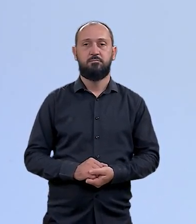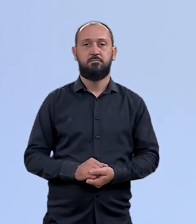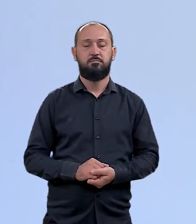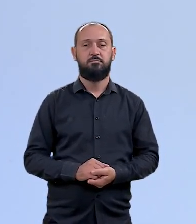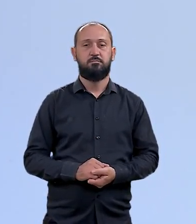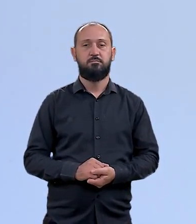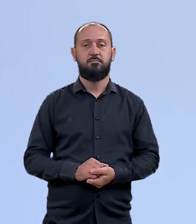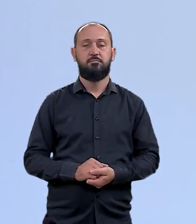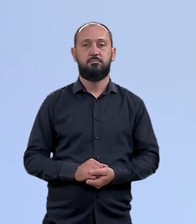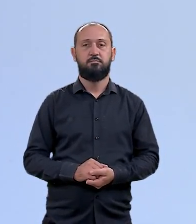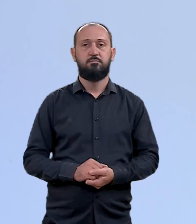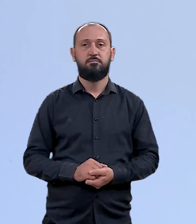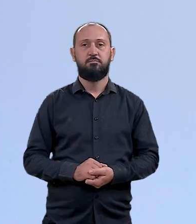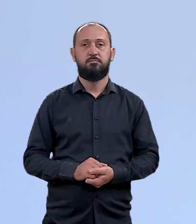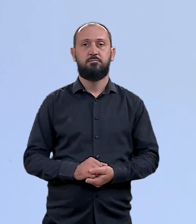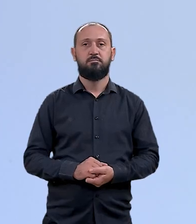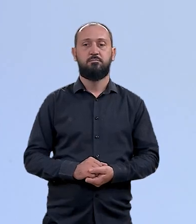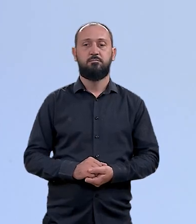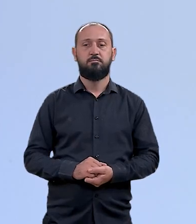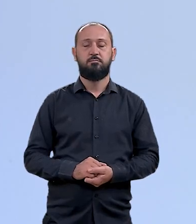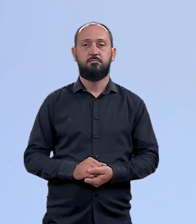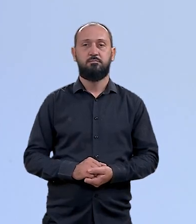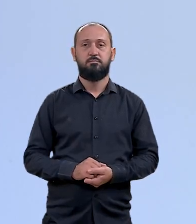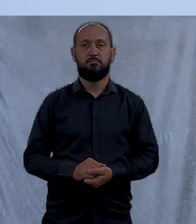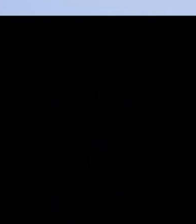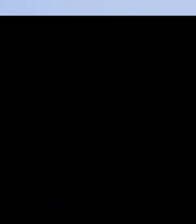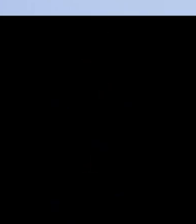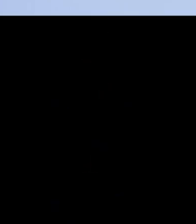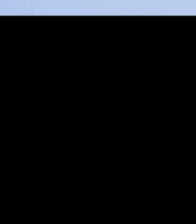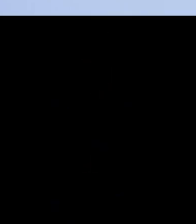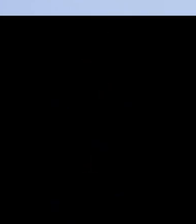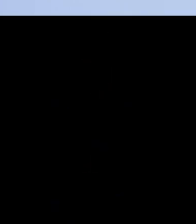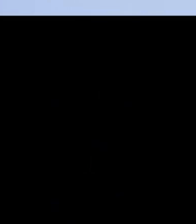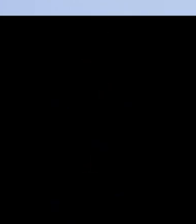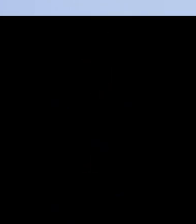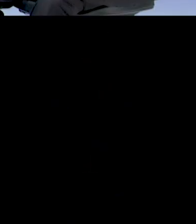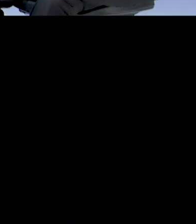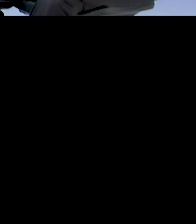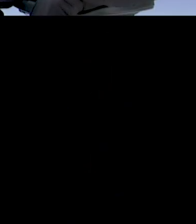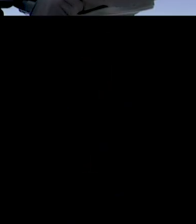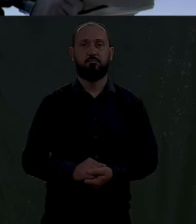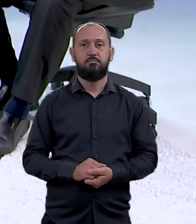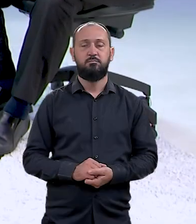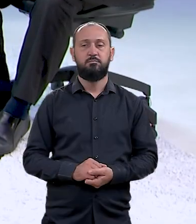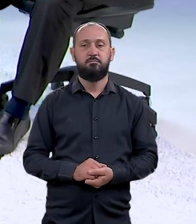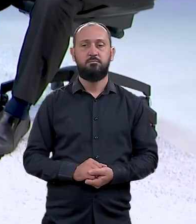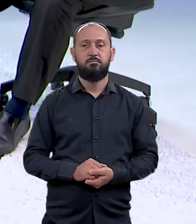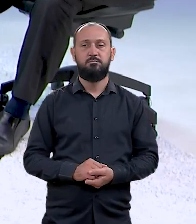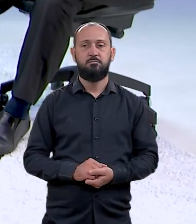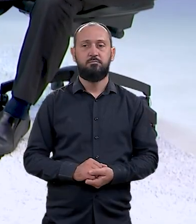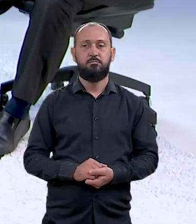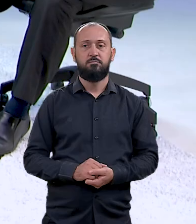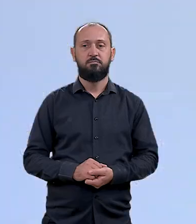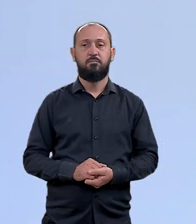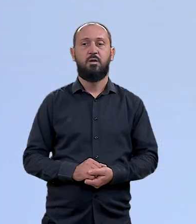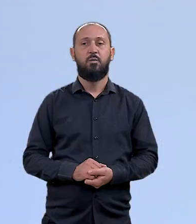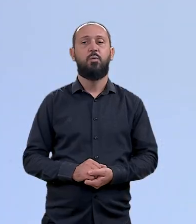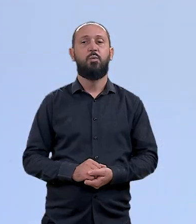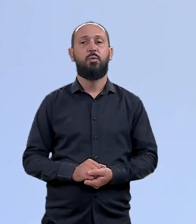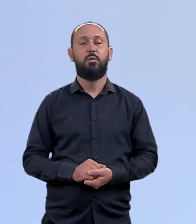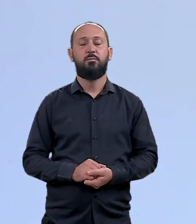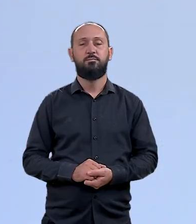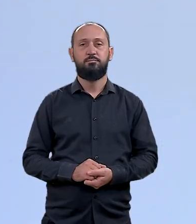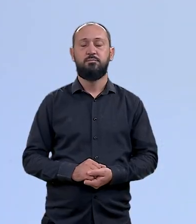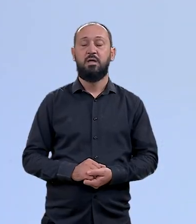ilícitos também que envolvem candidatos, né, que é a famosa, existe o crime de compra de voto, que é a corrupção eleitoral do artigo 299